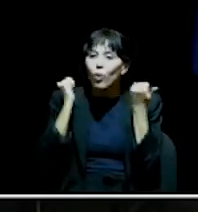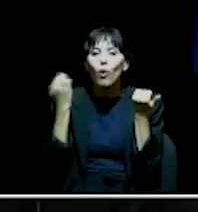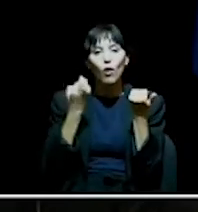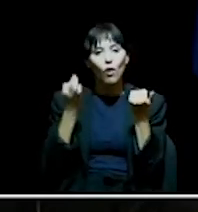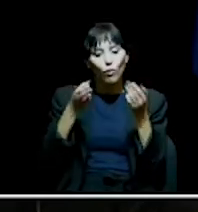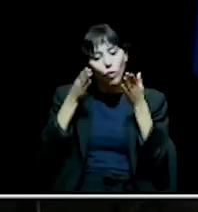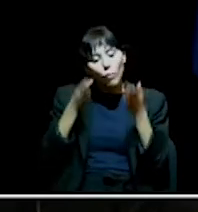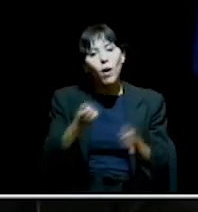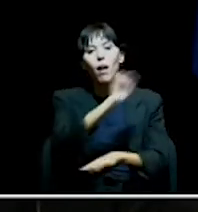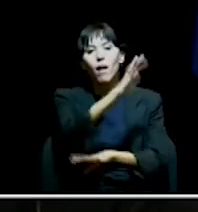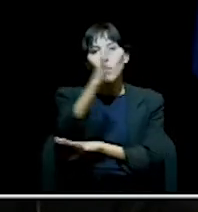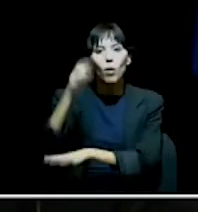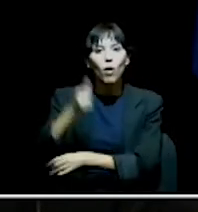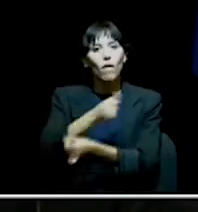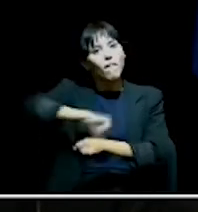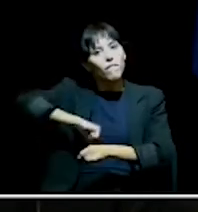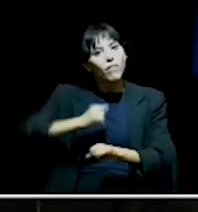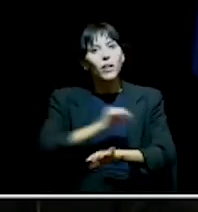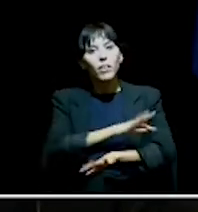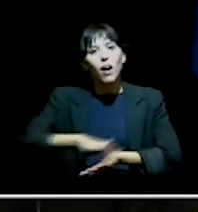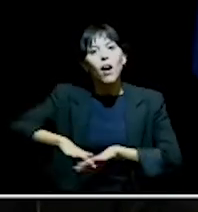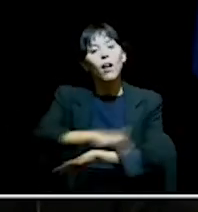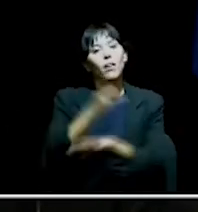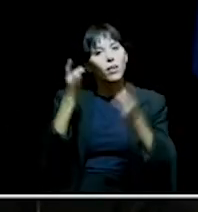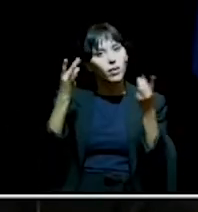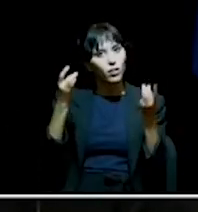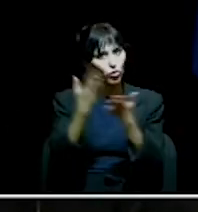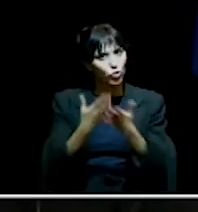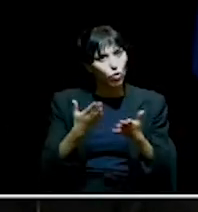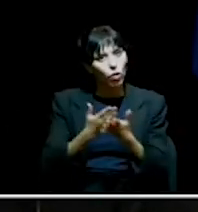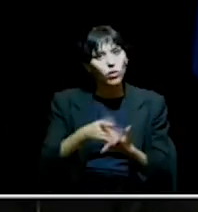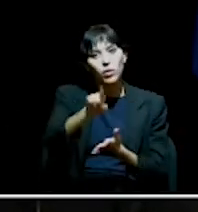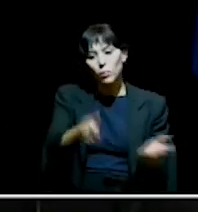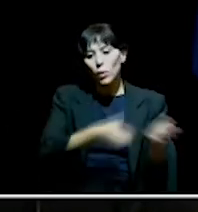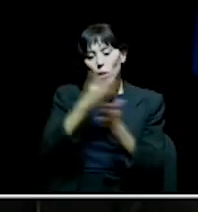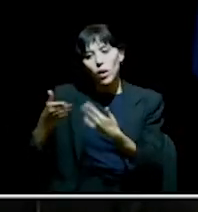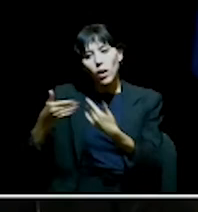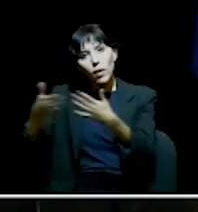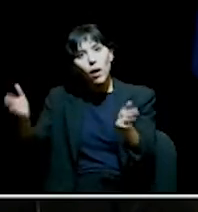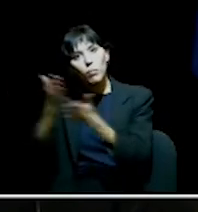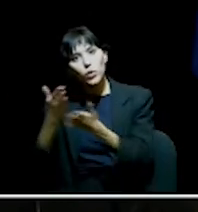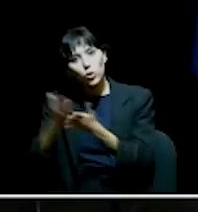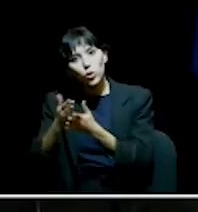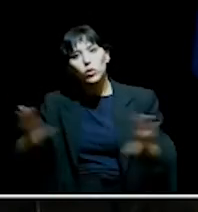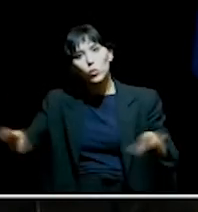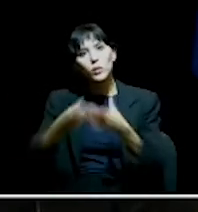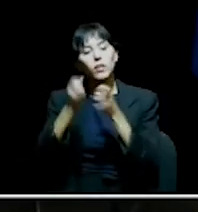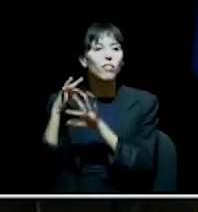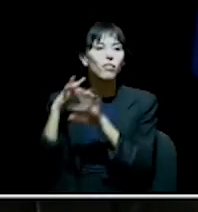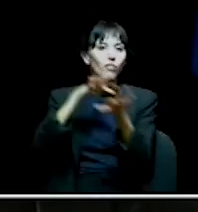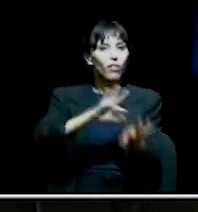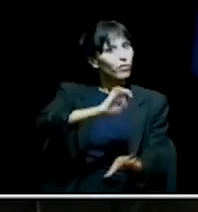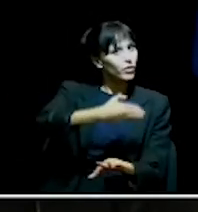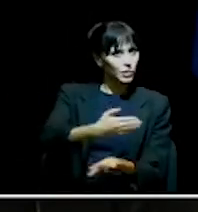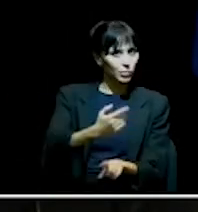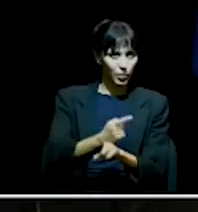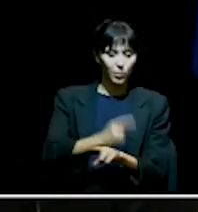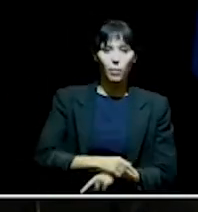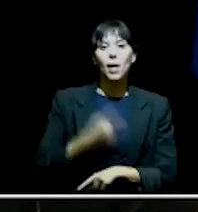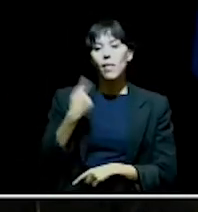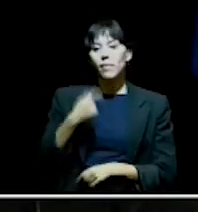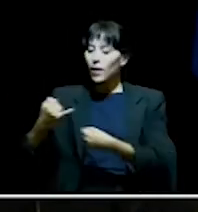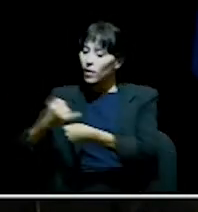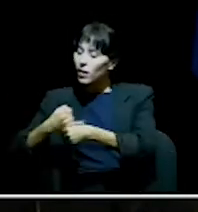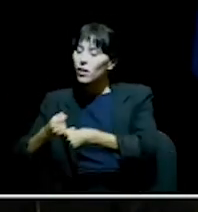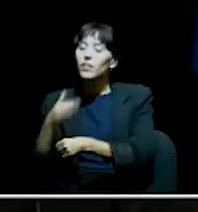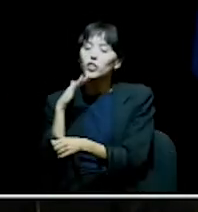na renaturalização dos recreios das escolas e na abertura das escolas à comunidade, mesmo durante os fins de semana. Tem uma rede de ilhas de